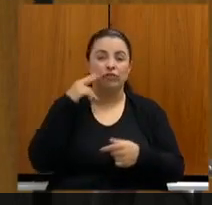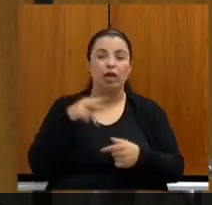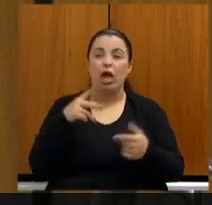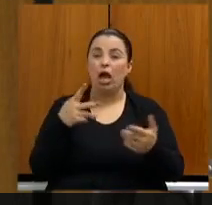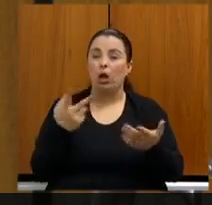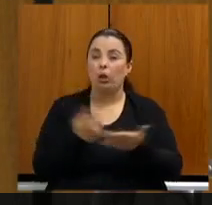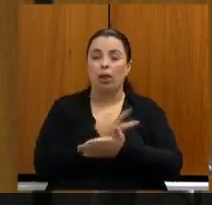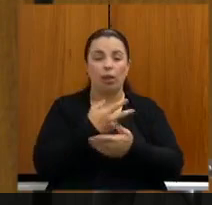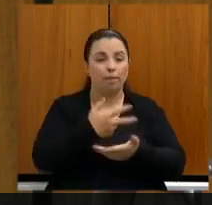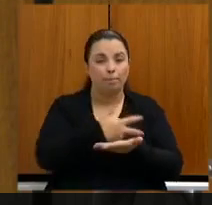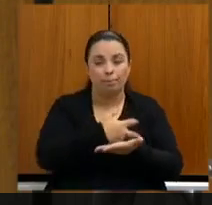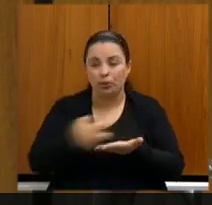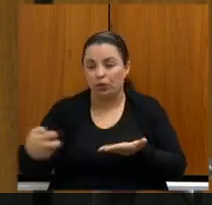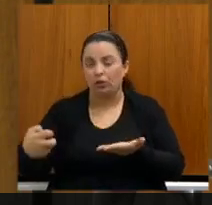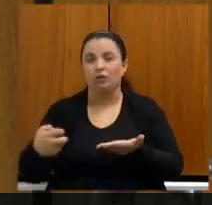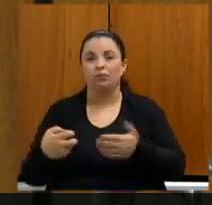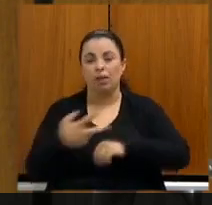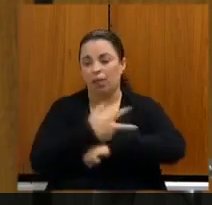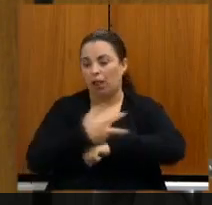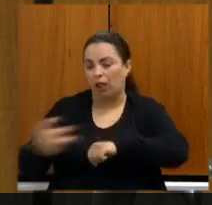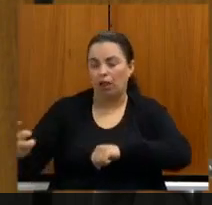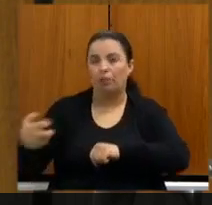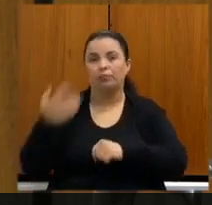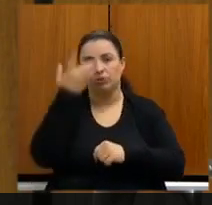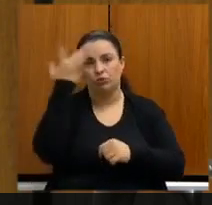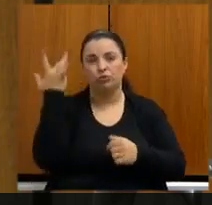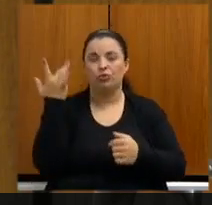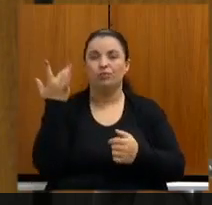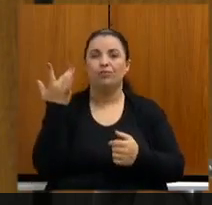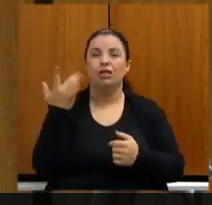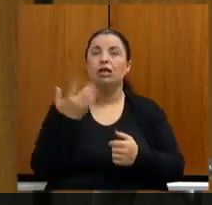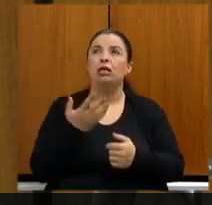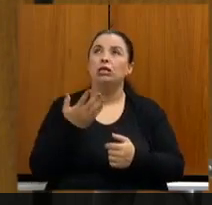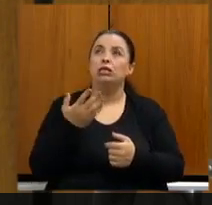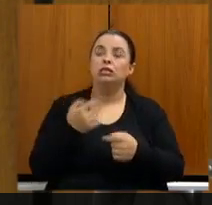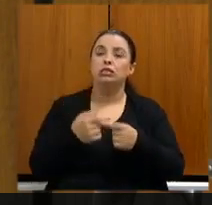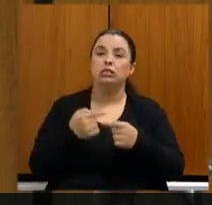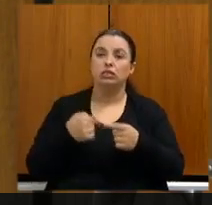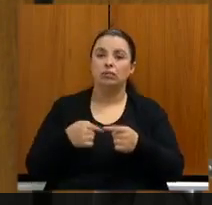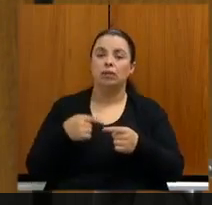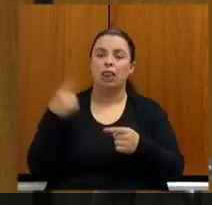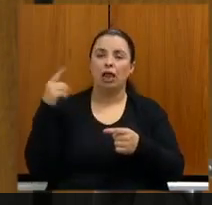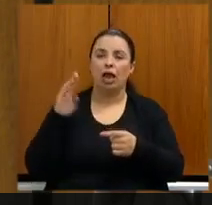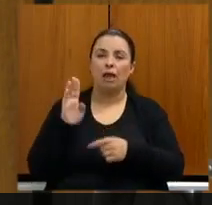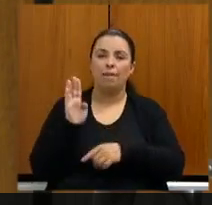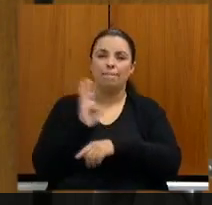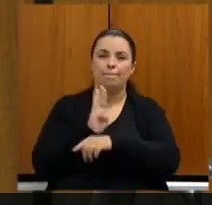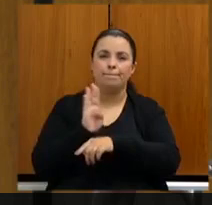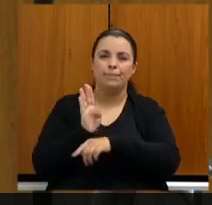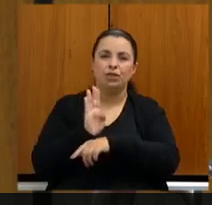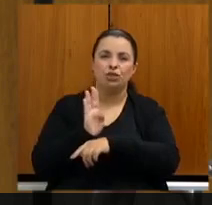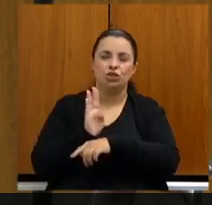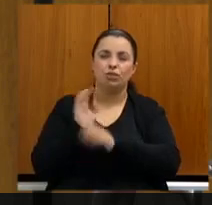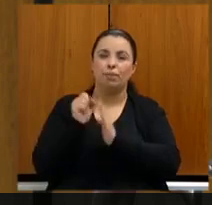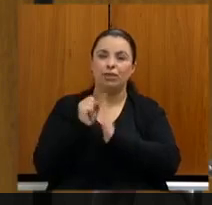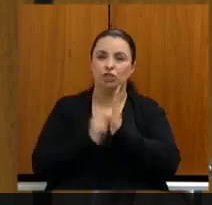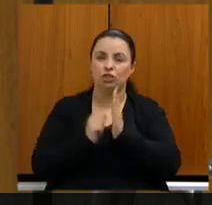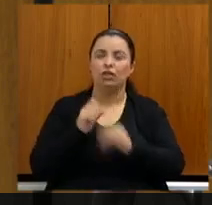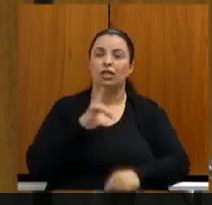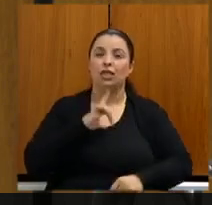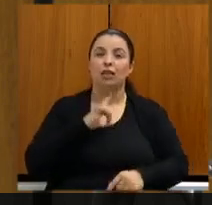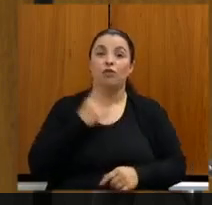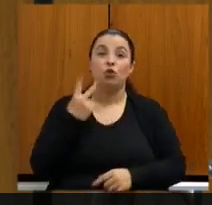despejo diferente então só essa semana lá em Betim teve duas marchas é do passa um pingo d'água para a gente ter ideia que tá nessa